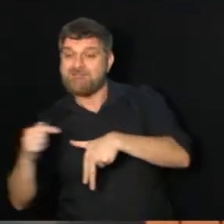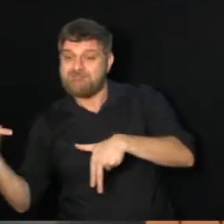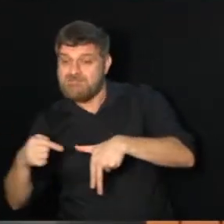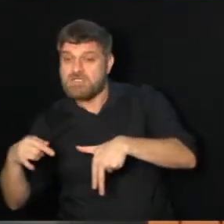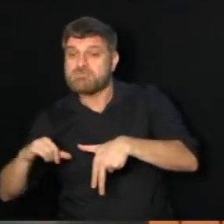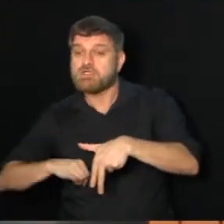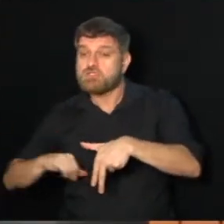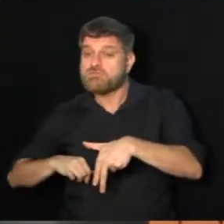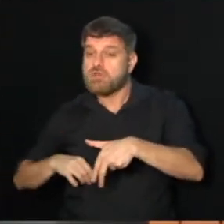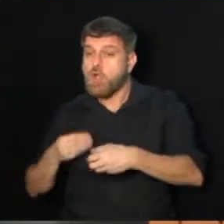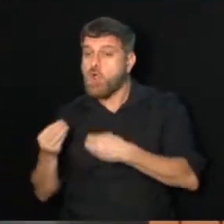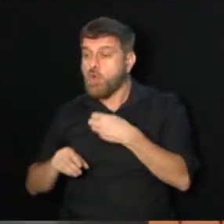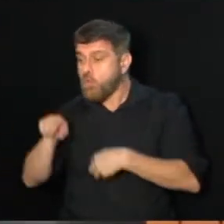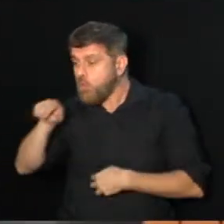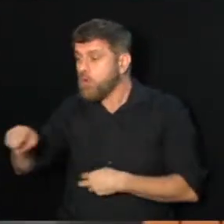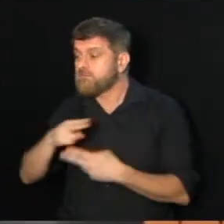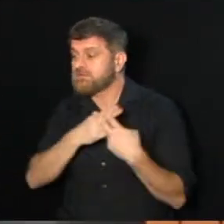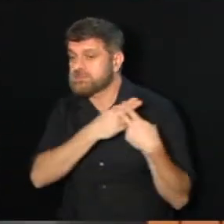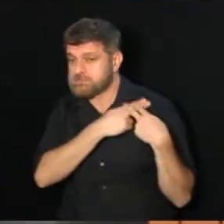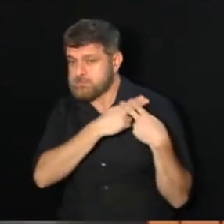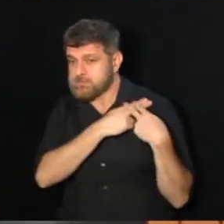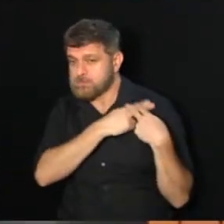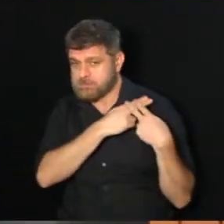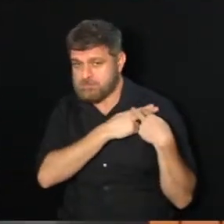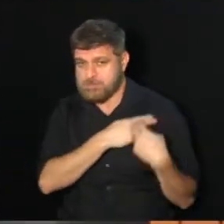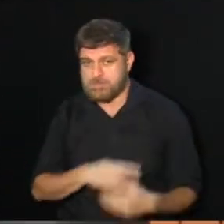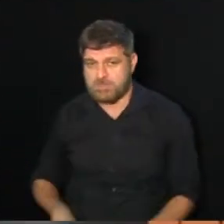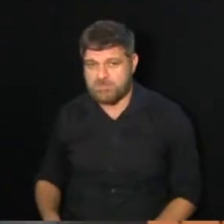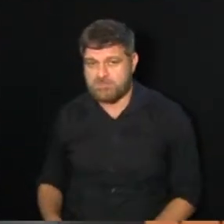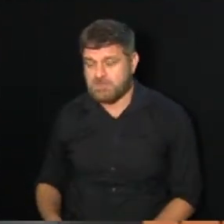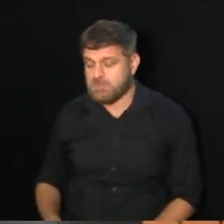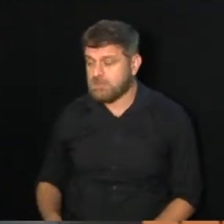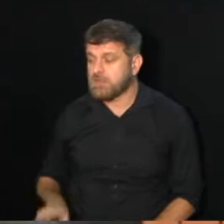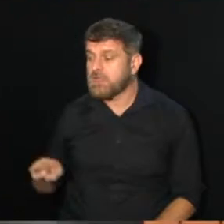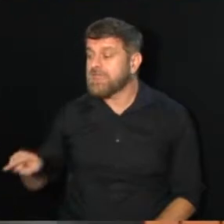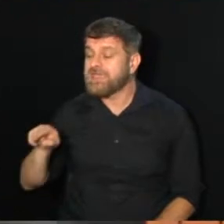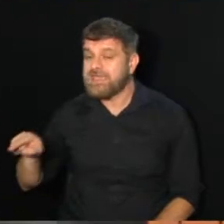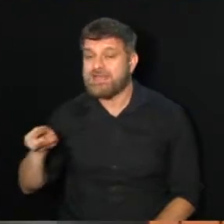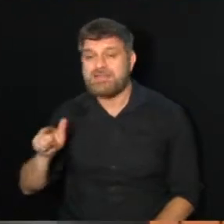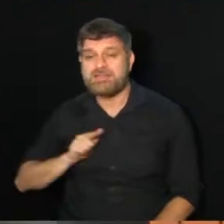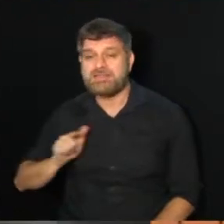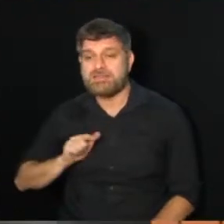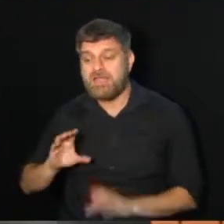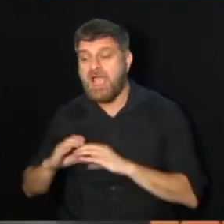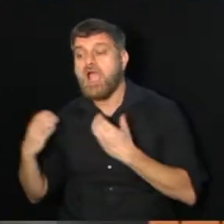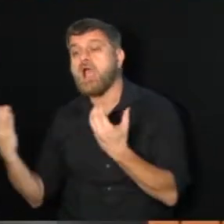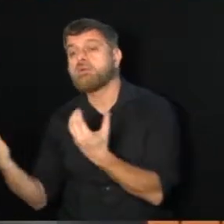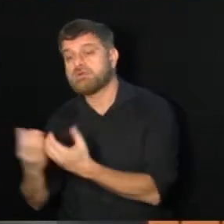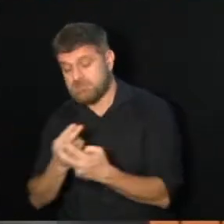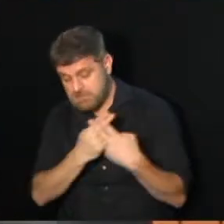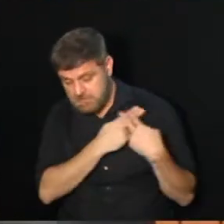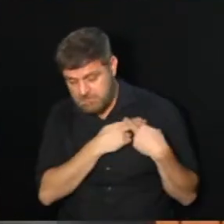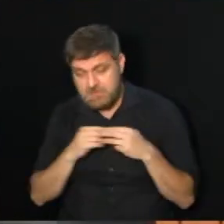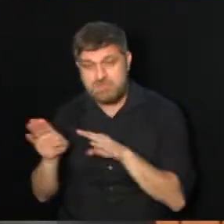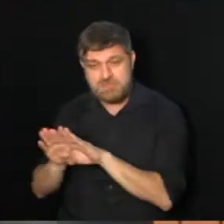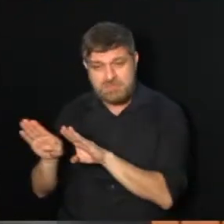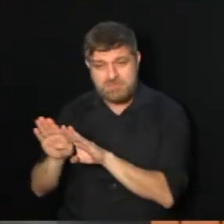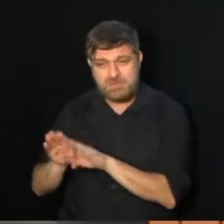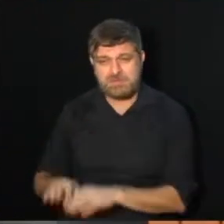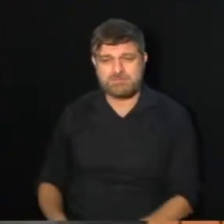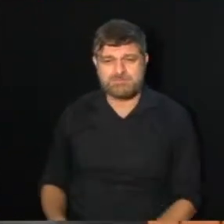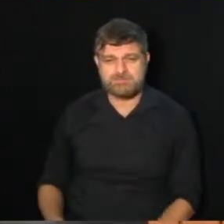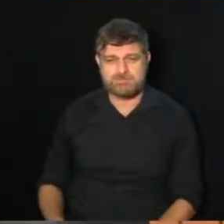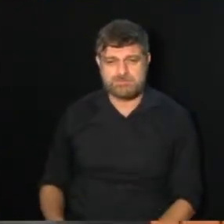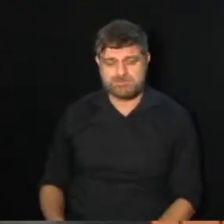como pode ser responsabilizado aquele agressor, qual é a responsabilidade que a comunidade tem com isso, quais